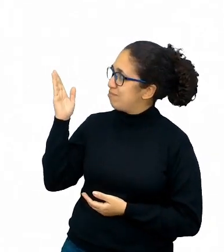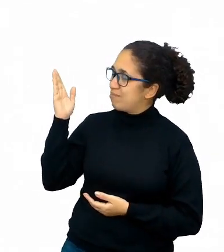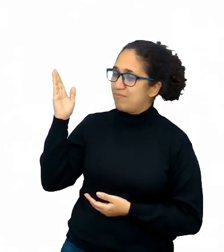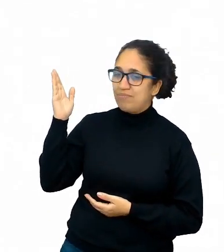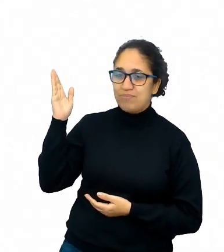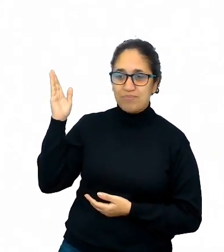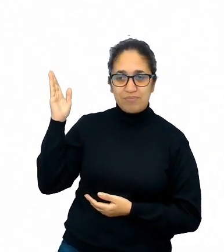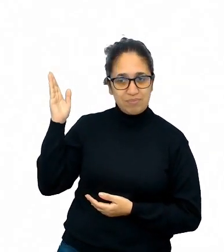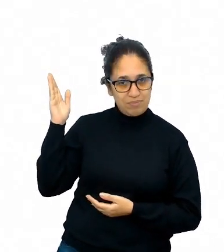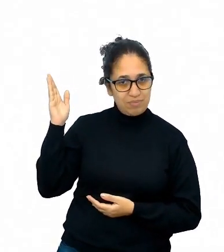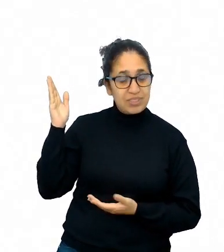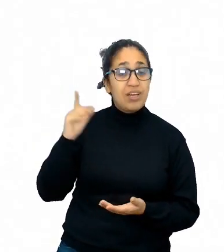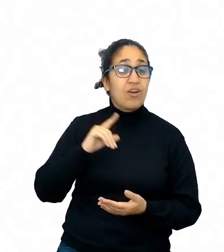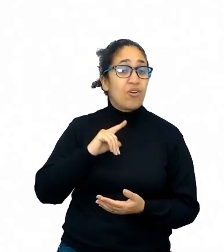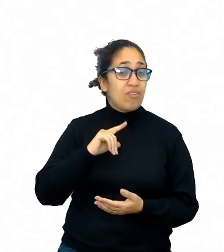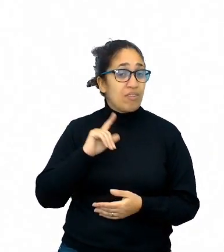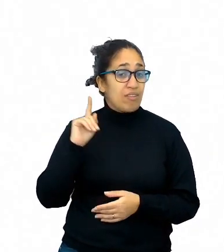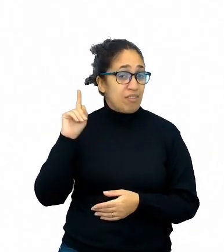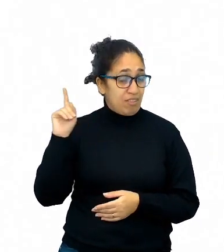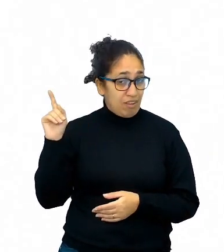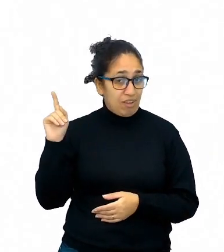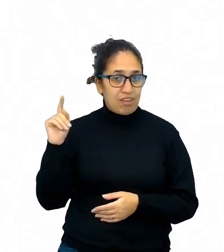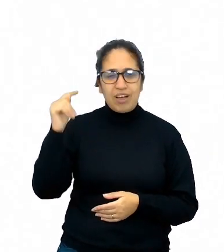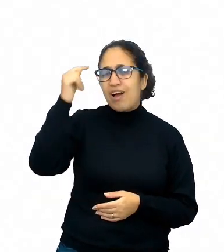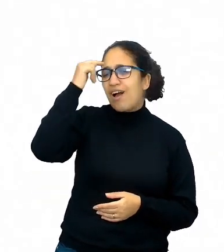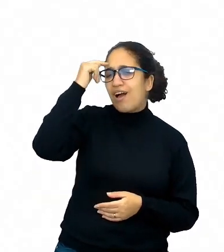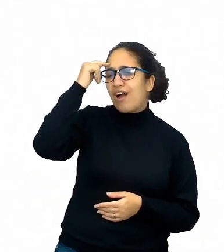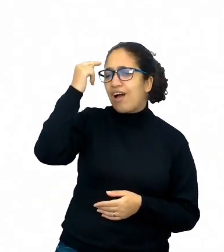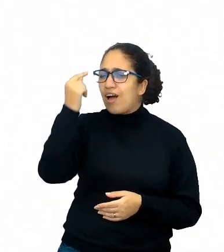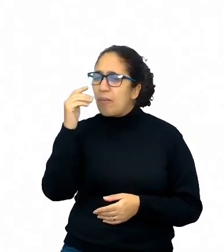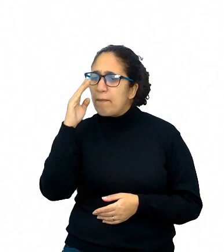E aí, o que a gente tem, né? Essa ideia